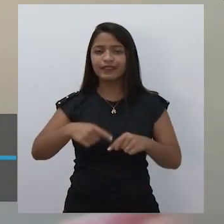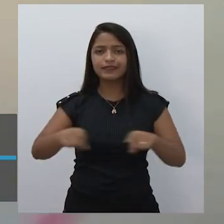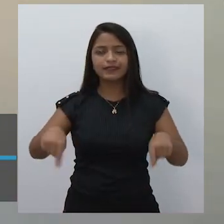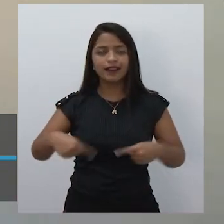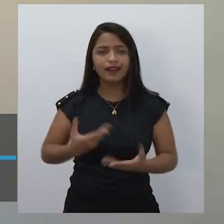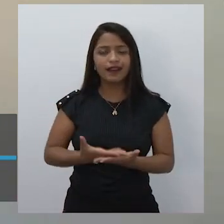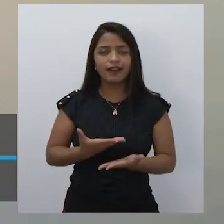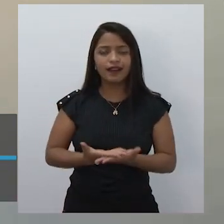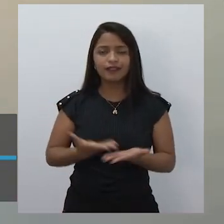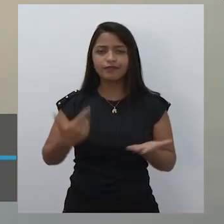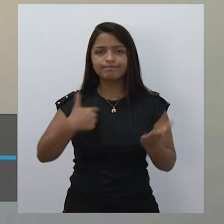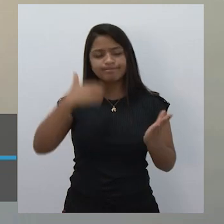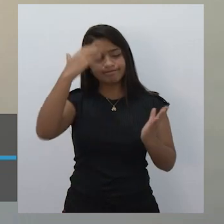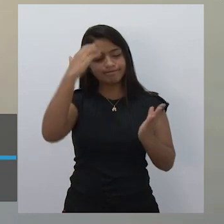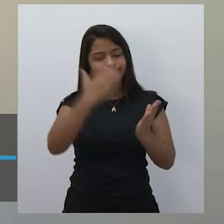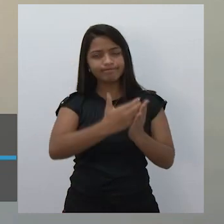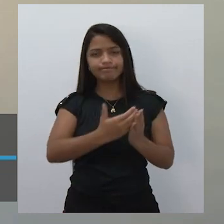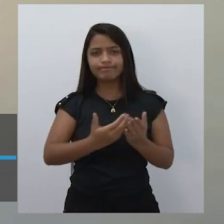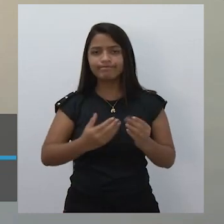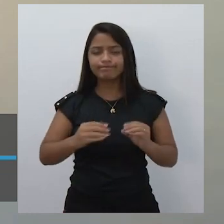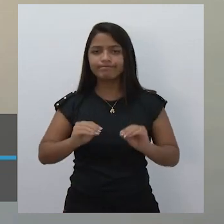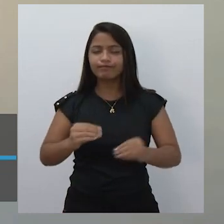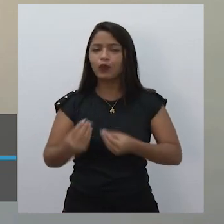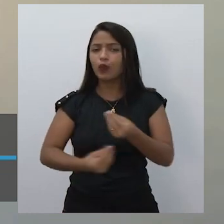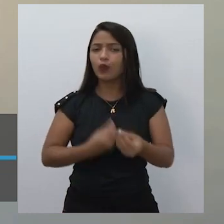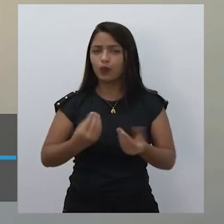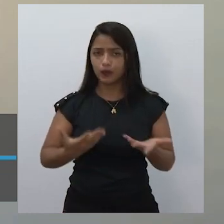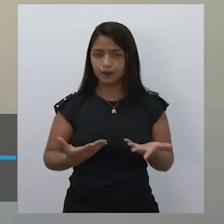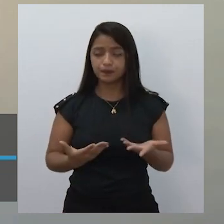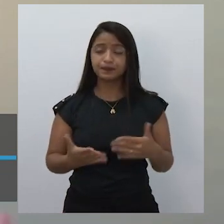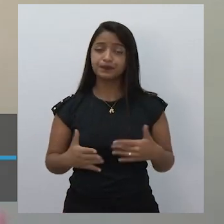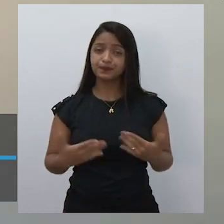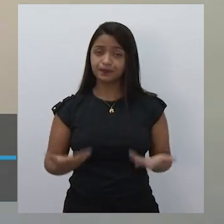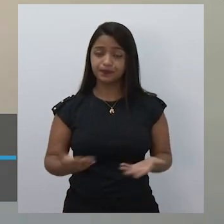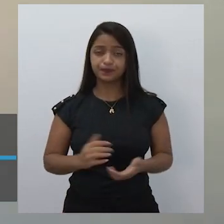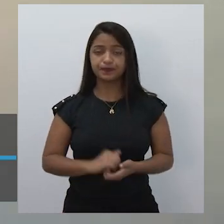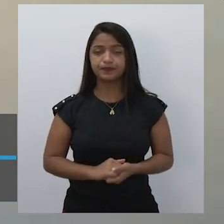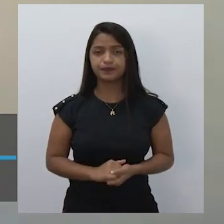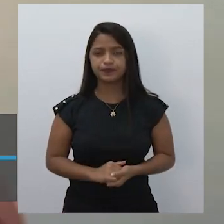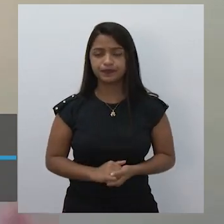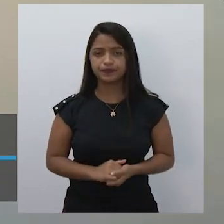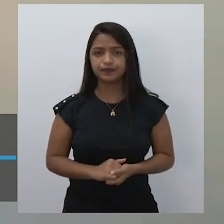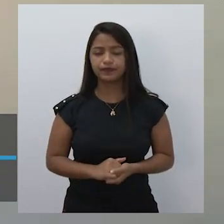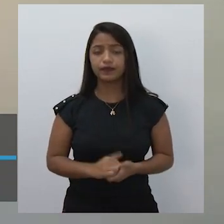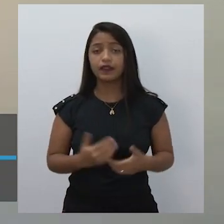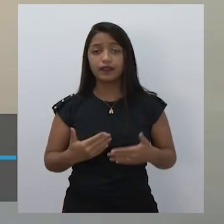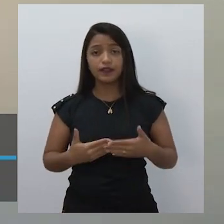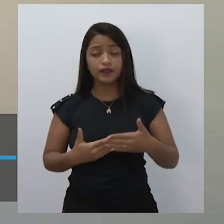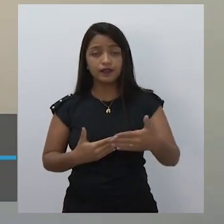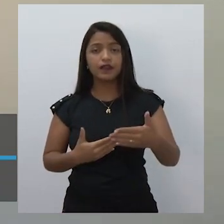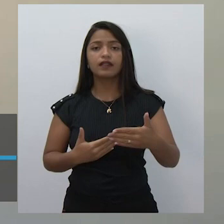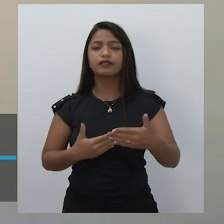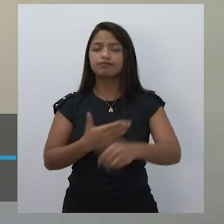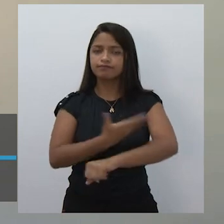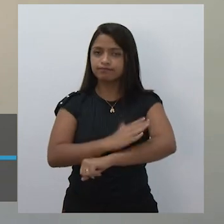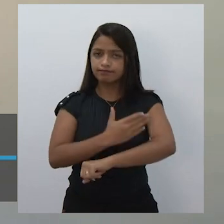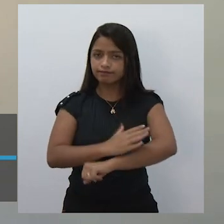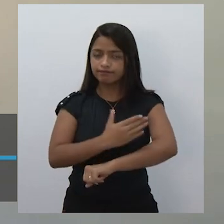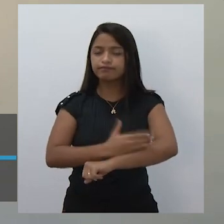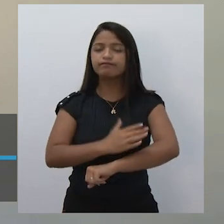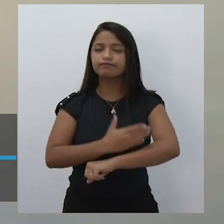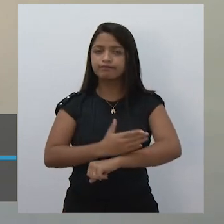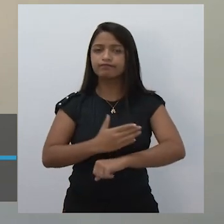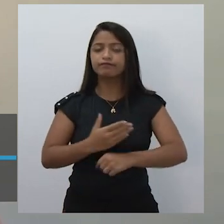aula? Né? Nós vamos, como a Adriana disse, ter algumas formações, a gente vai trabalhar bastante, até